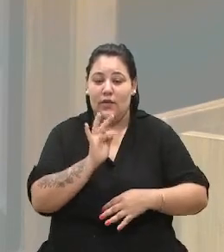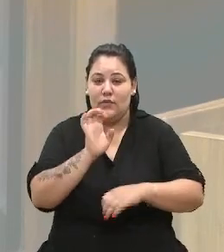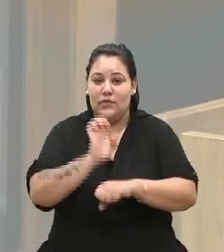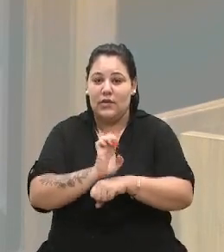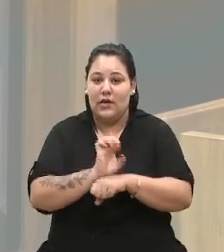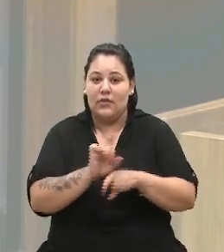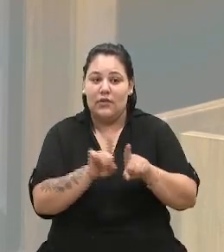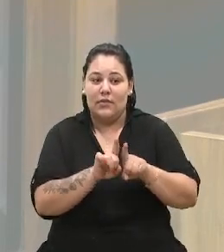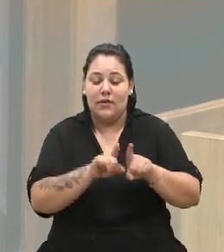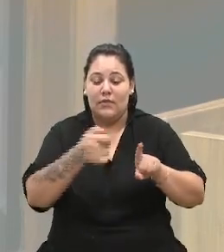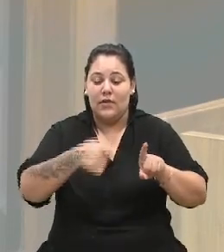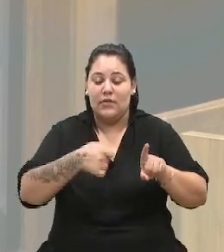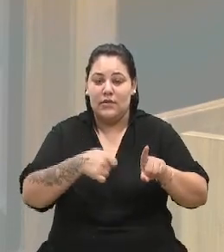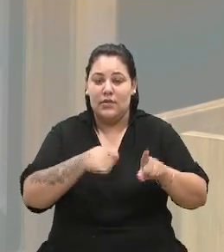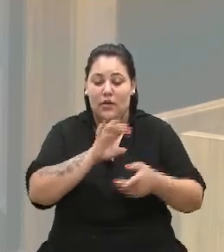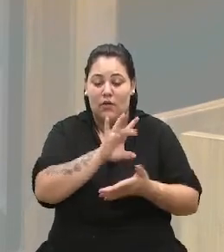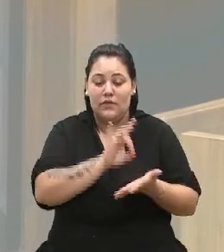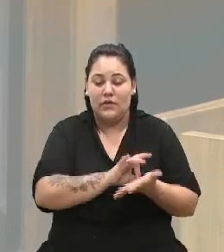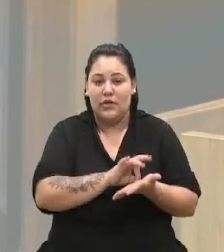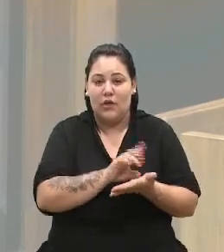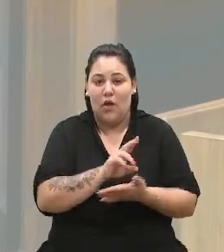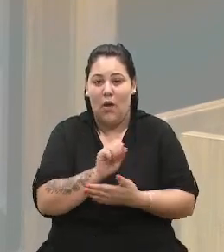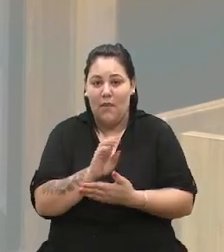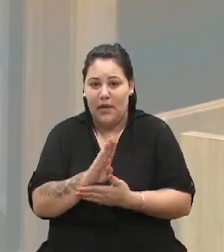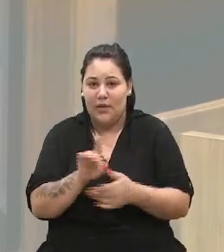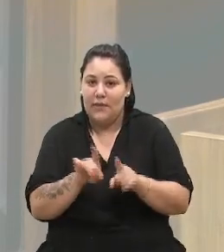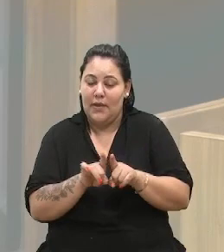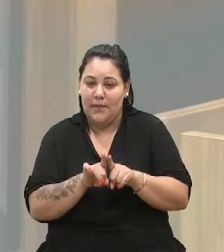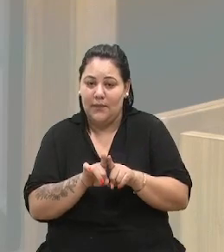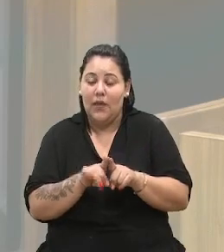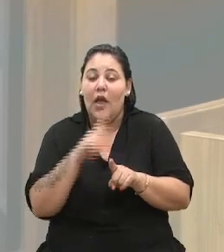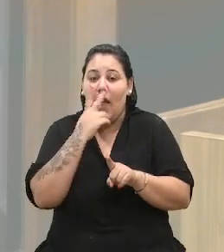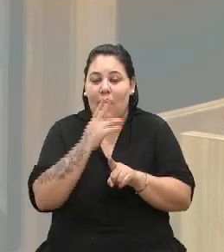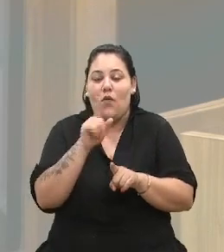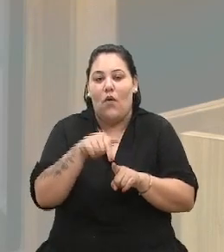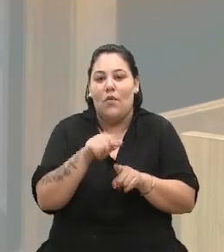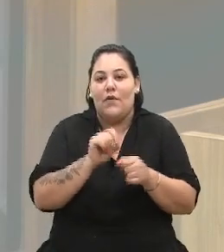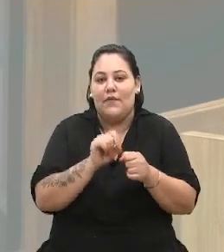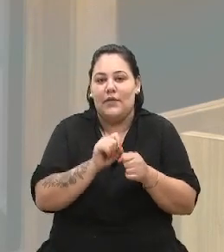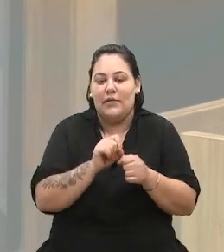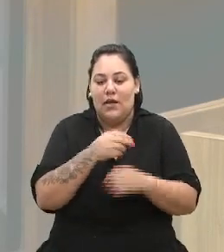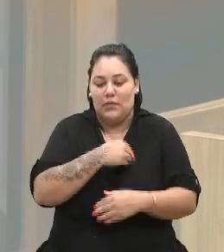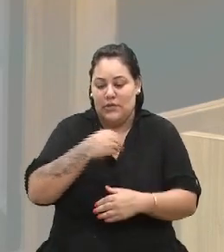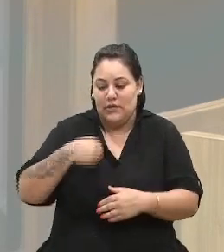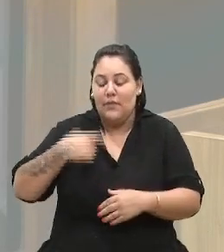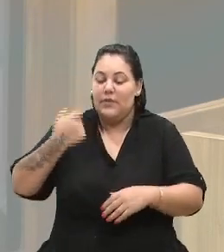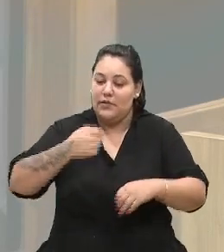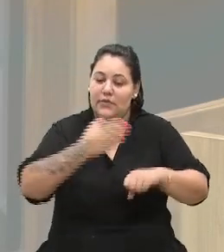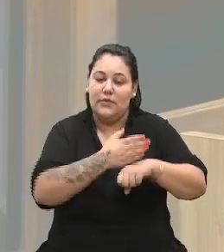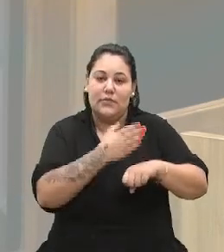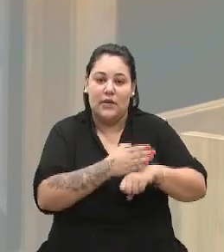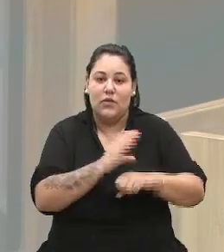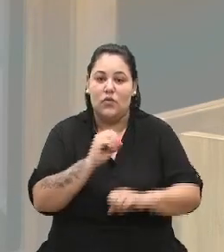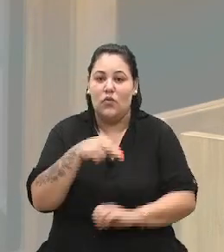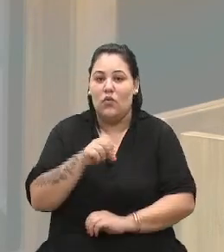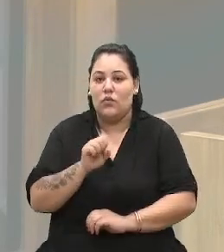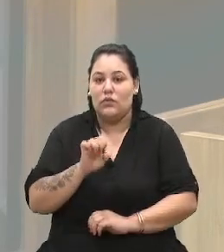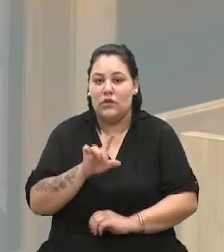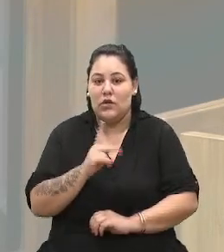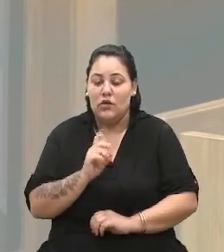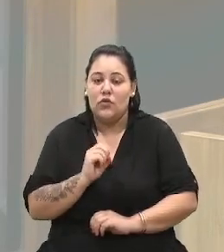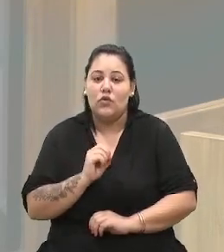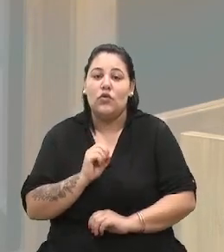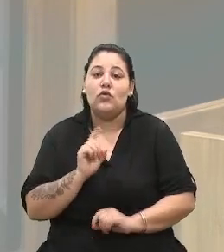estar registrado na OAB. Da mesma forma, para exercer a medicina, tem que estar registrado no Conselho. Só para vocês terem uma ideia